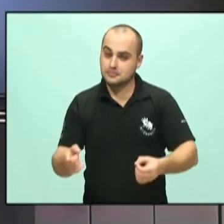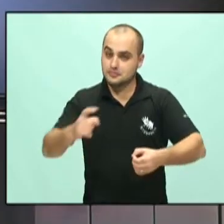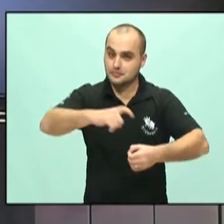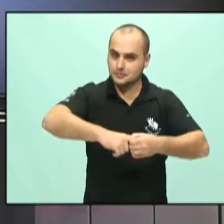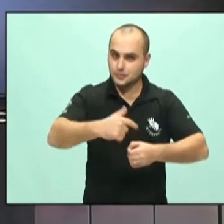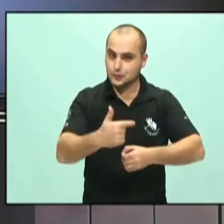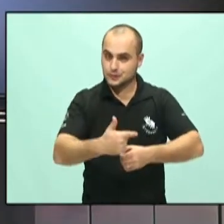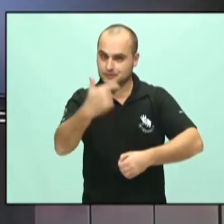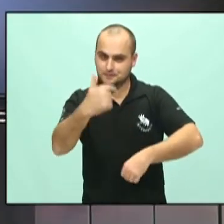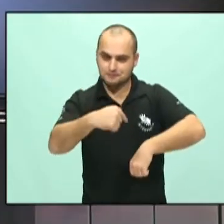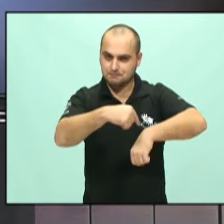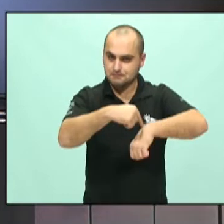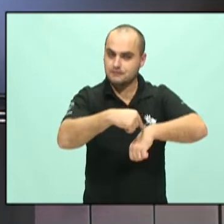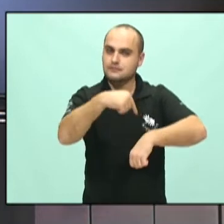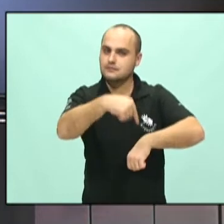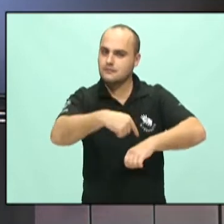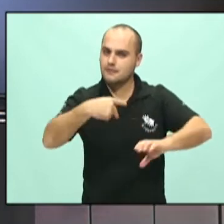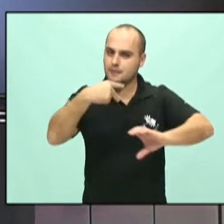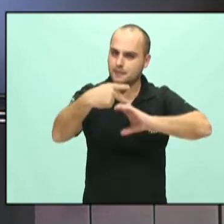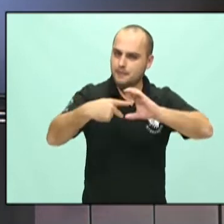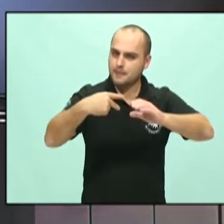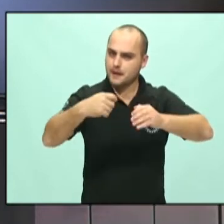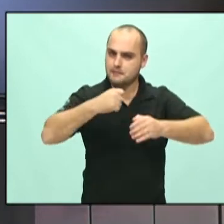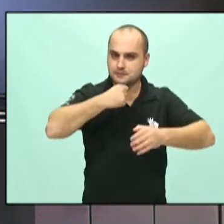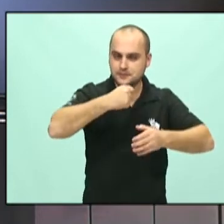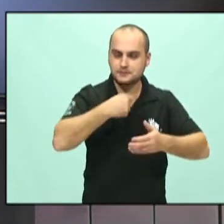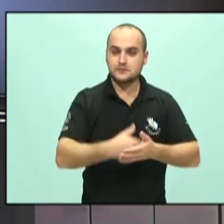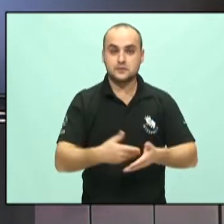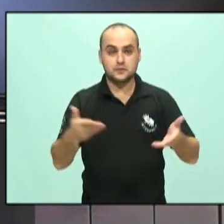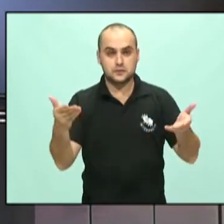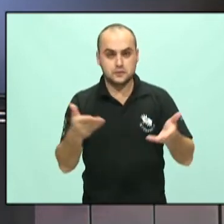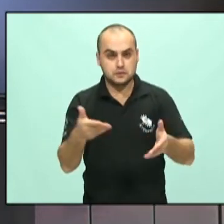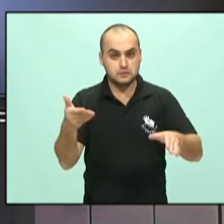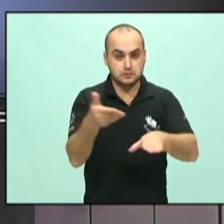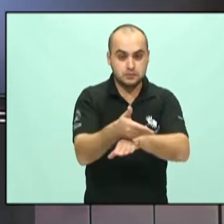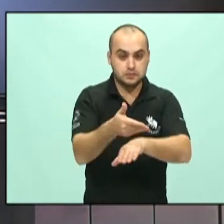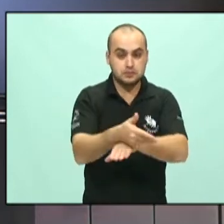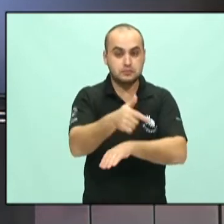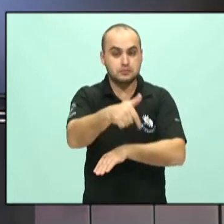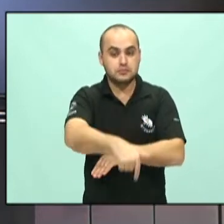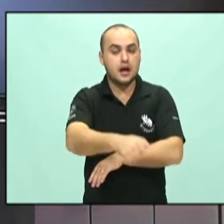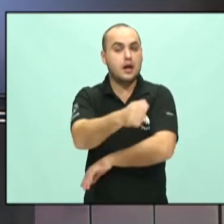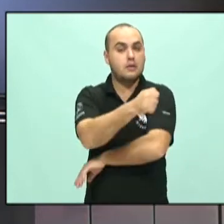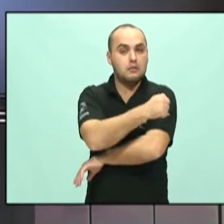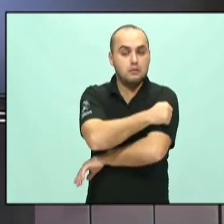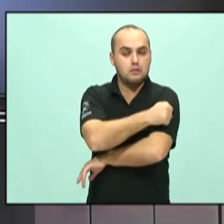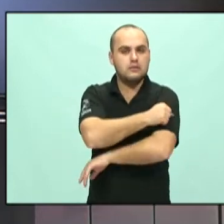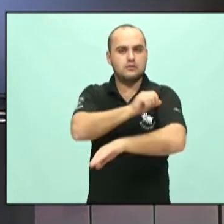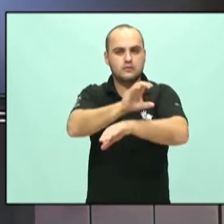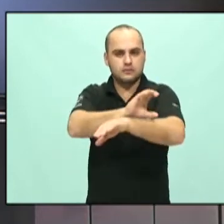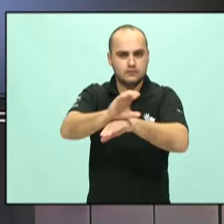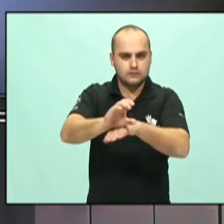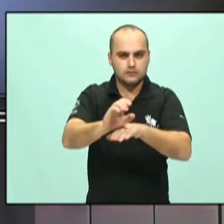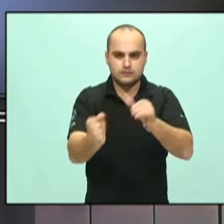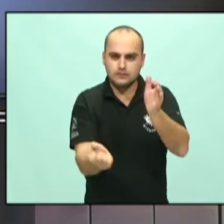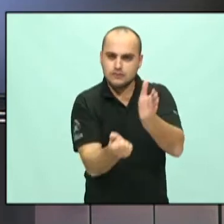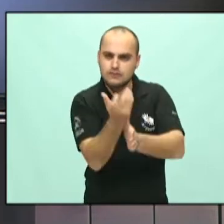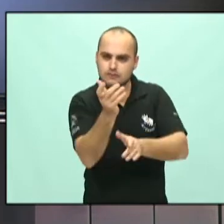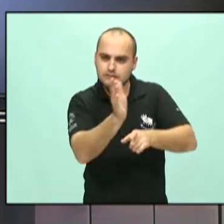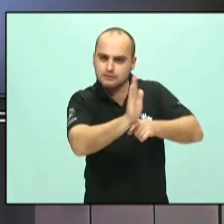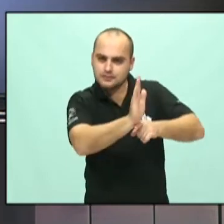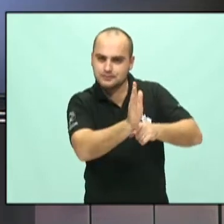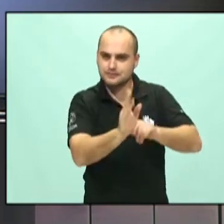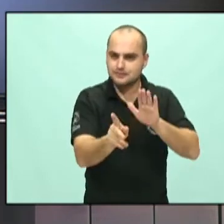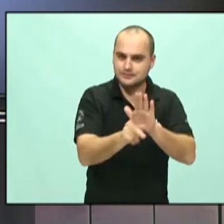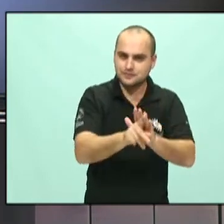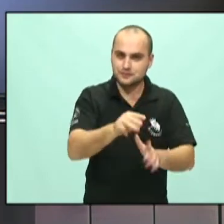Voltamos com o segundo bloco do Câmara Aberta. Hoje participam conosco as alunas do curso de produção audiovisual